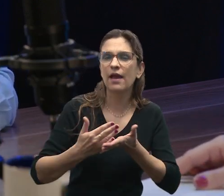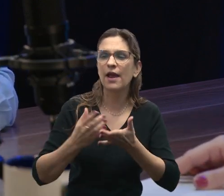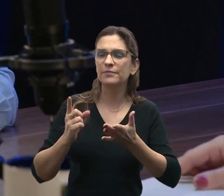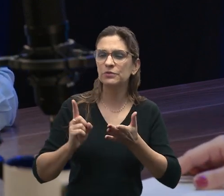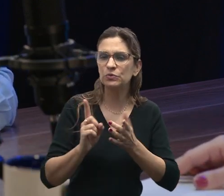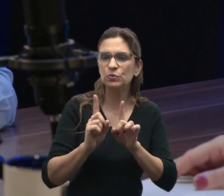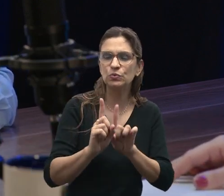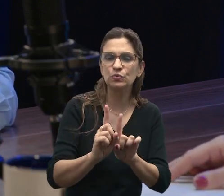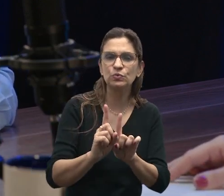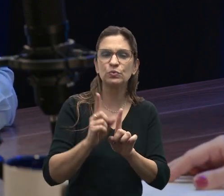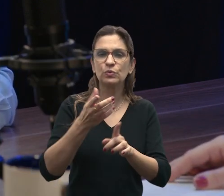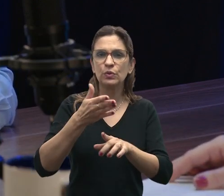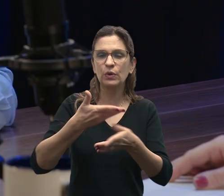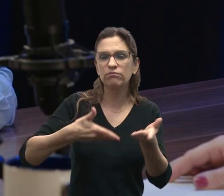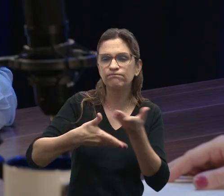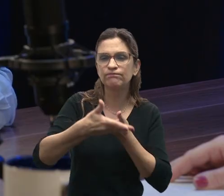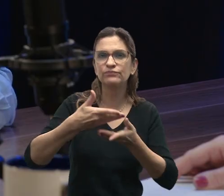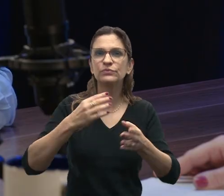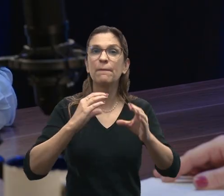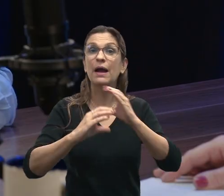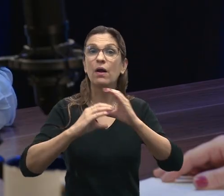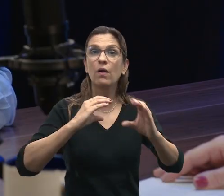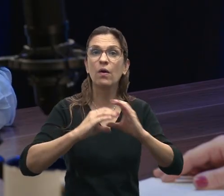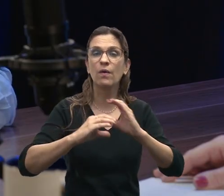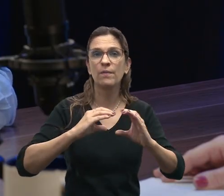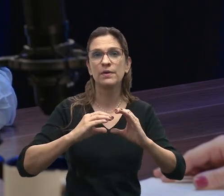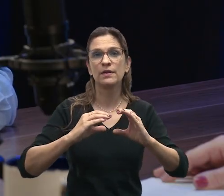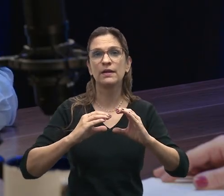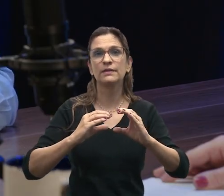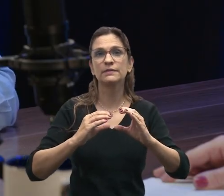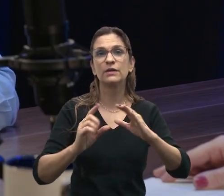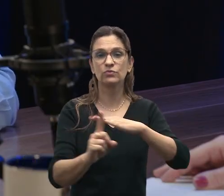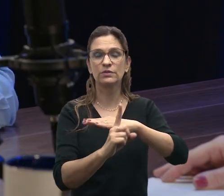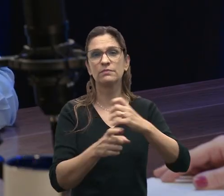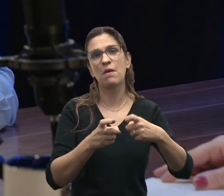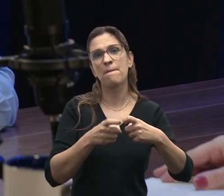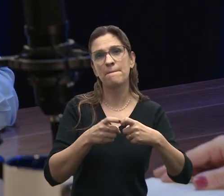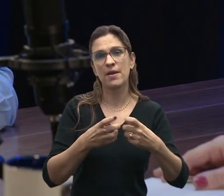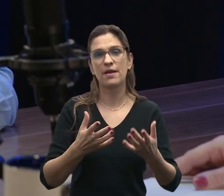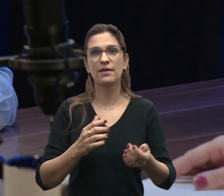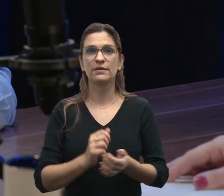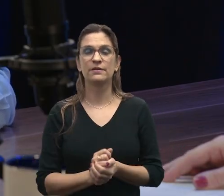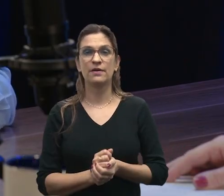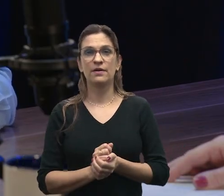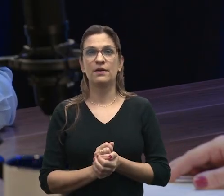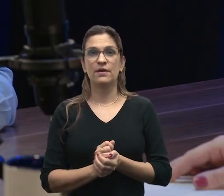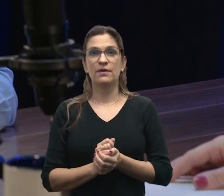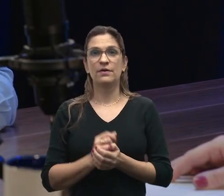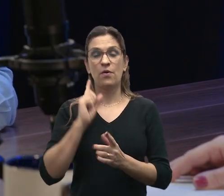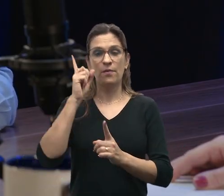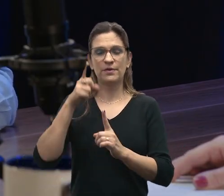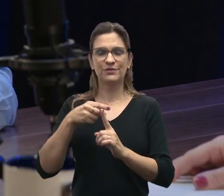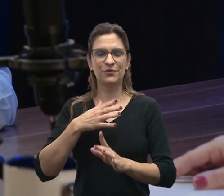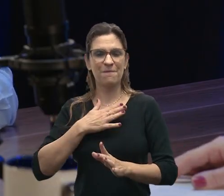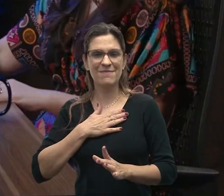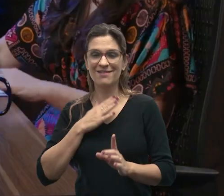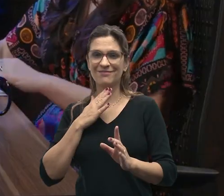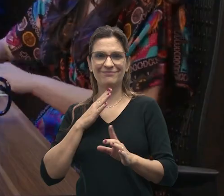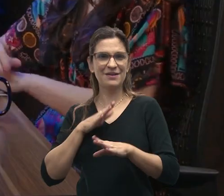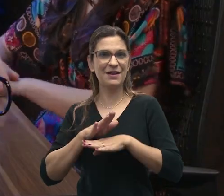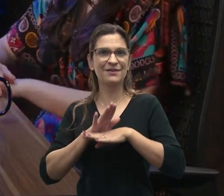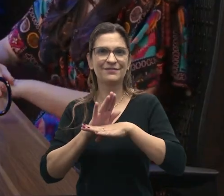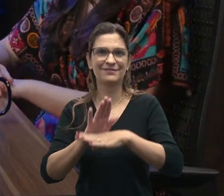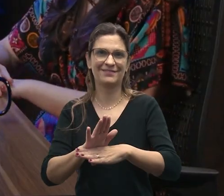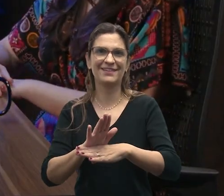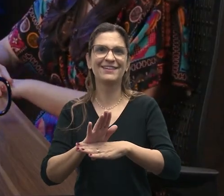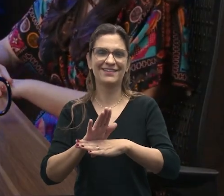é no sentido, a minha militância, no sentido da gente ajudar. Esse espaço de mundo que nos coube, né, que foi estar